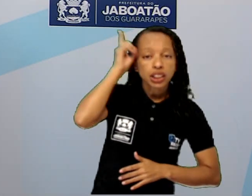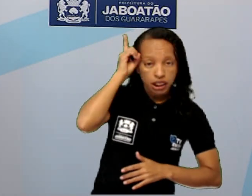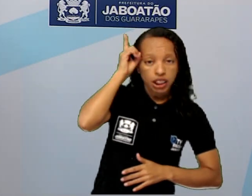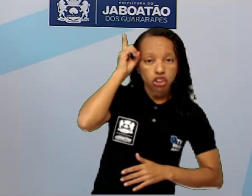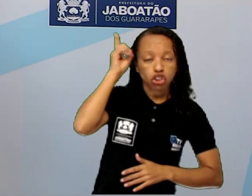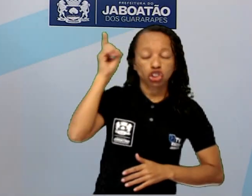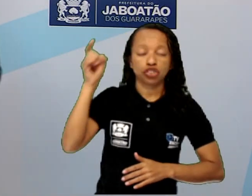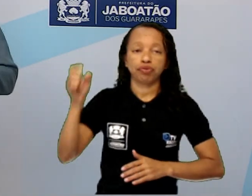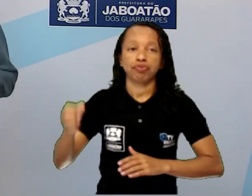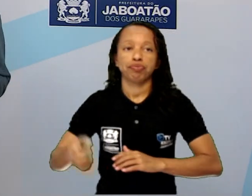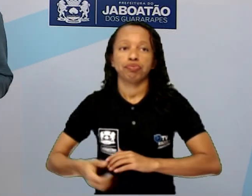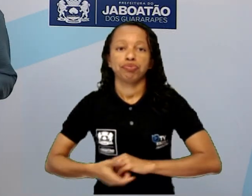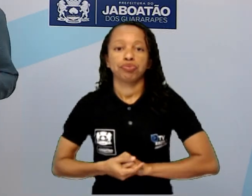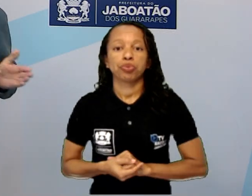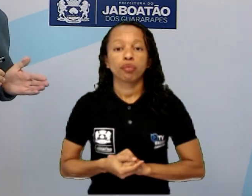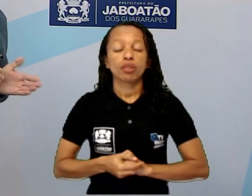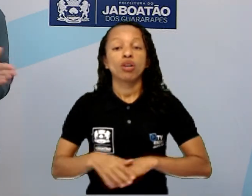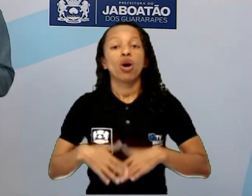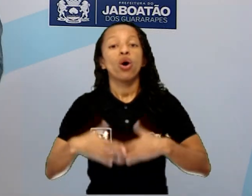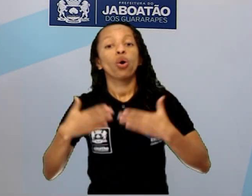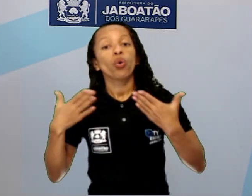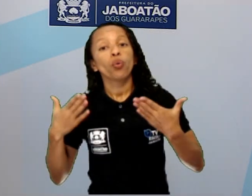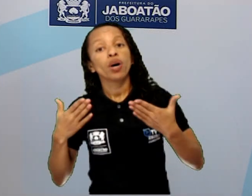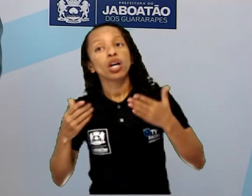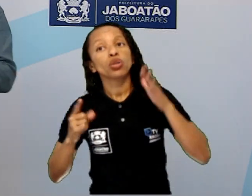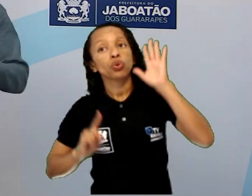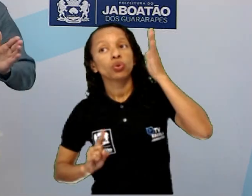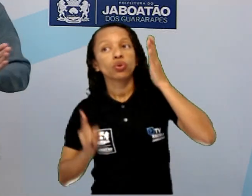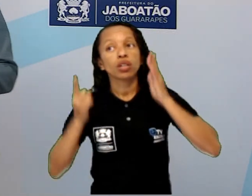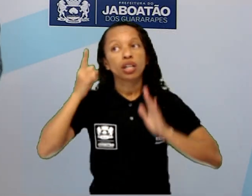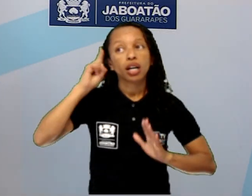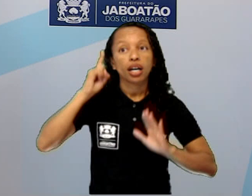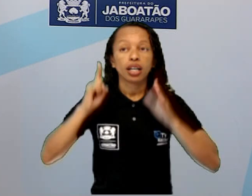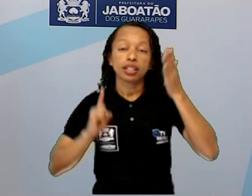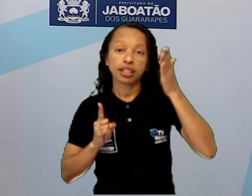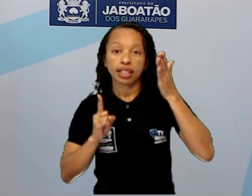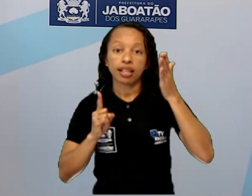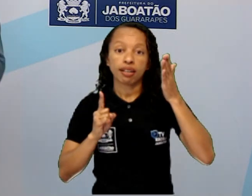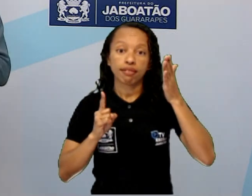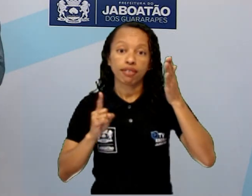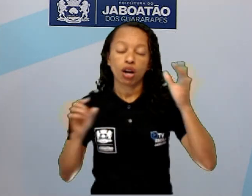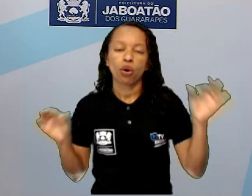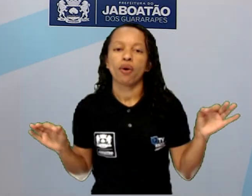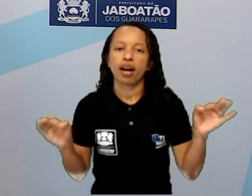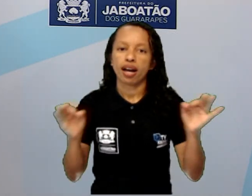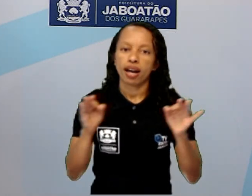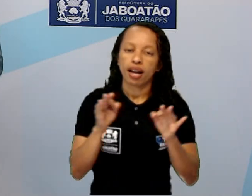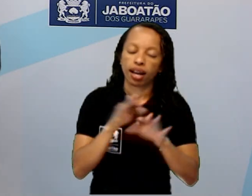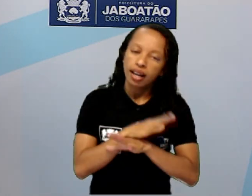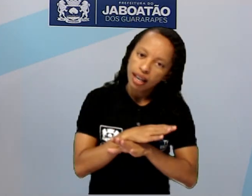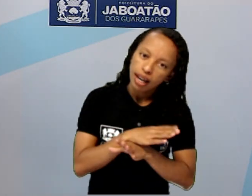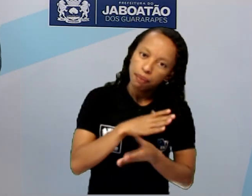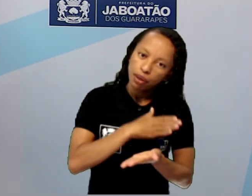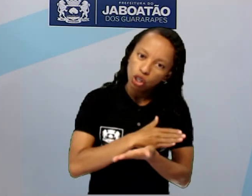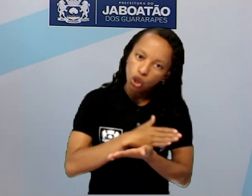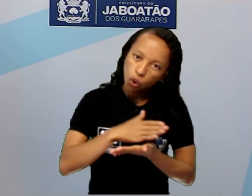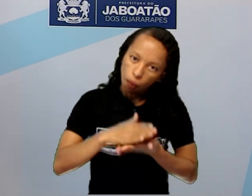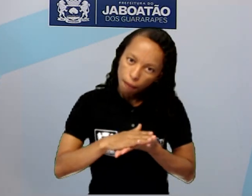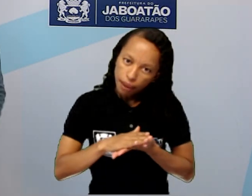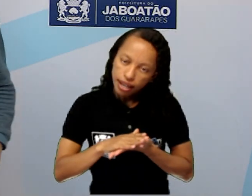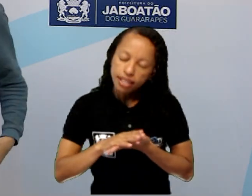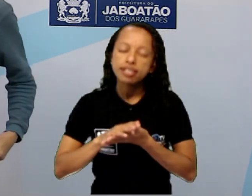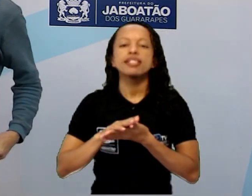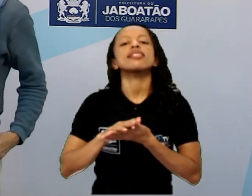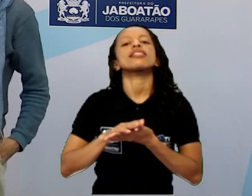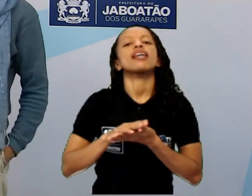Christi. Quando o carnaval é antes ou depois, a quaresma também vai seguindo o caminho,